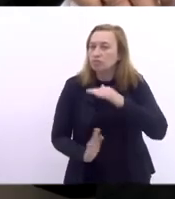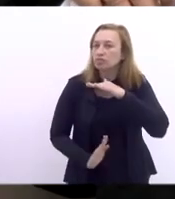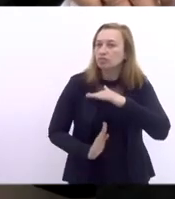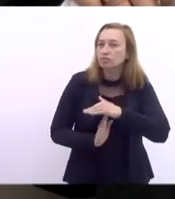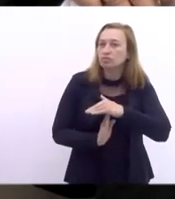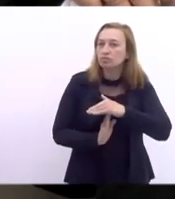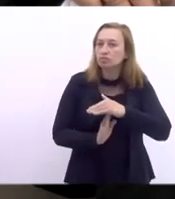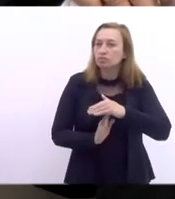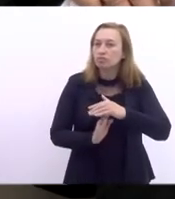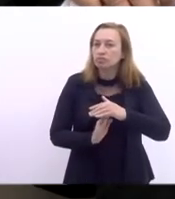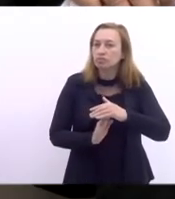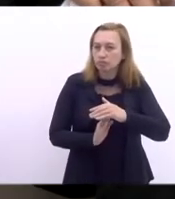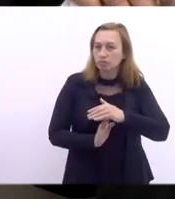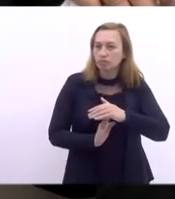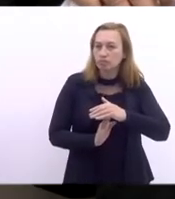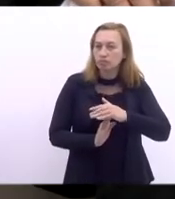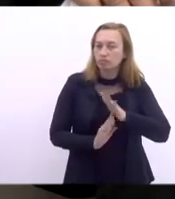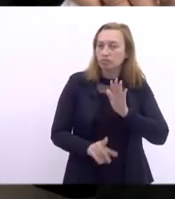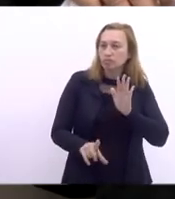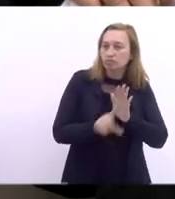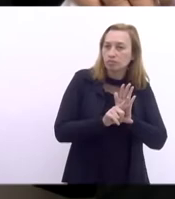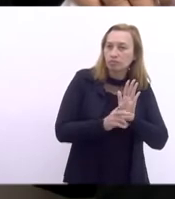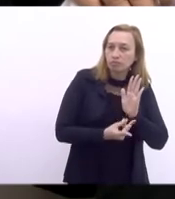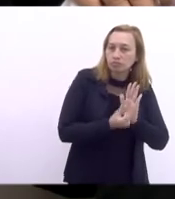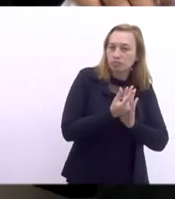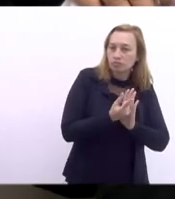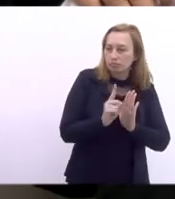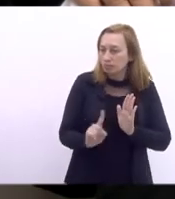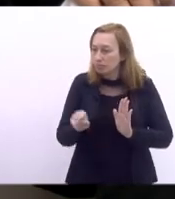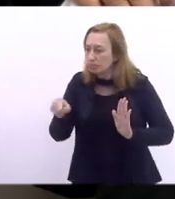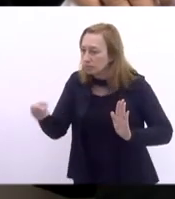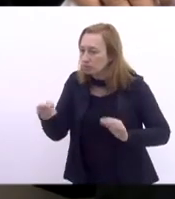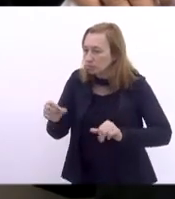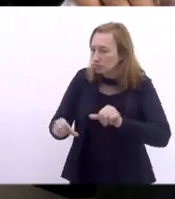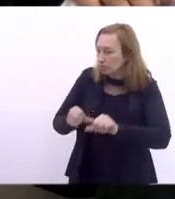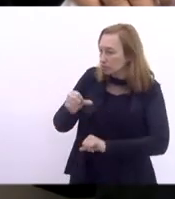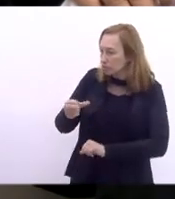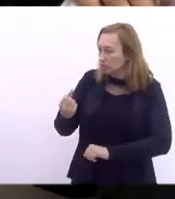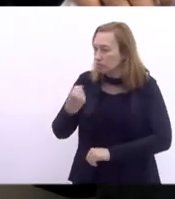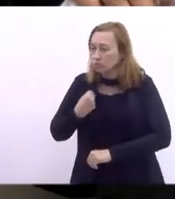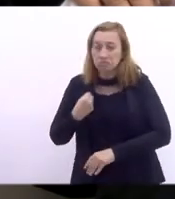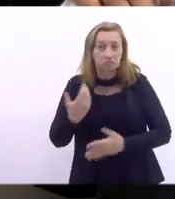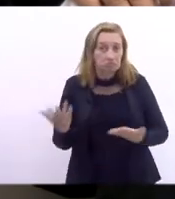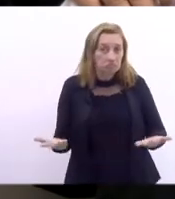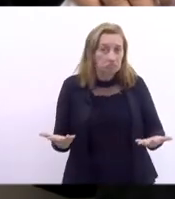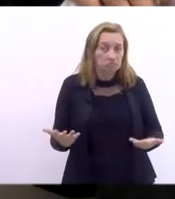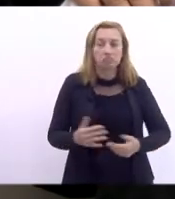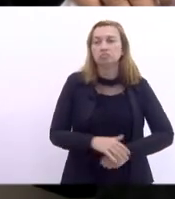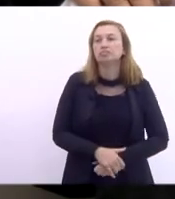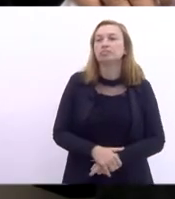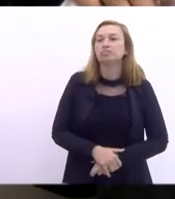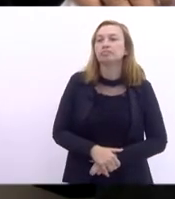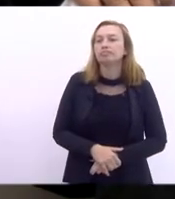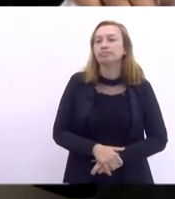quando você sai de uma diretriz orçamentária por uma ligação à metade do valor muda completamente né